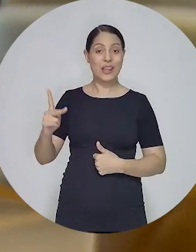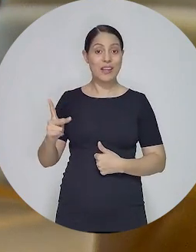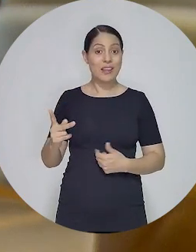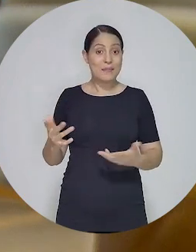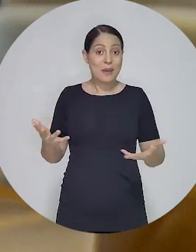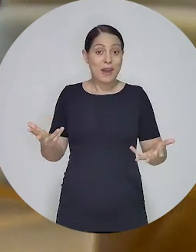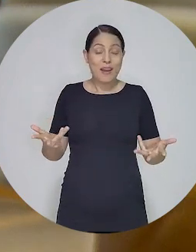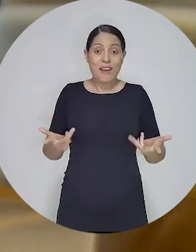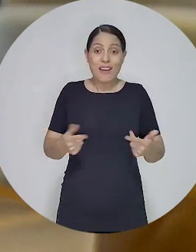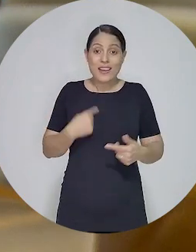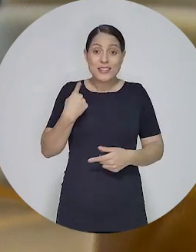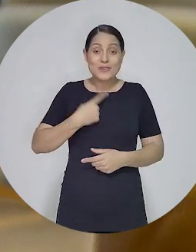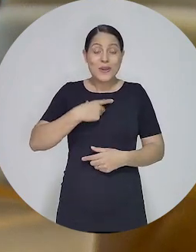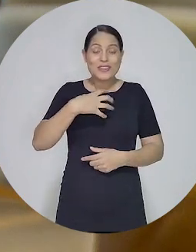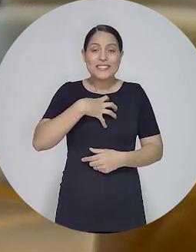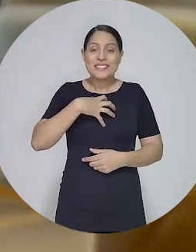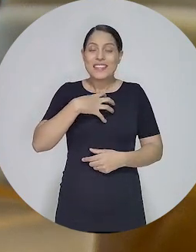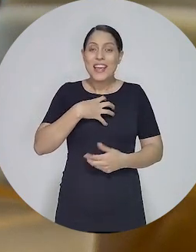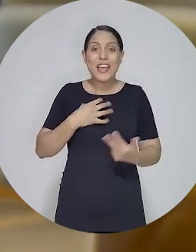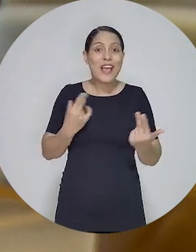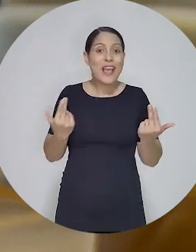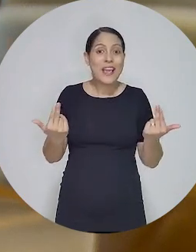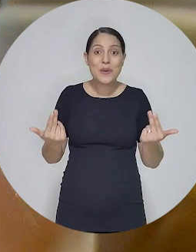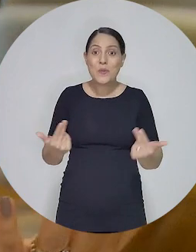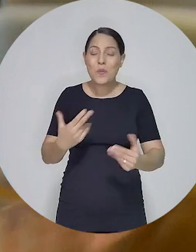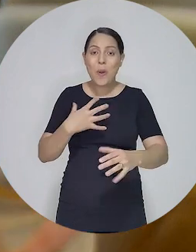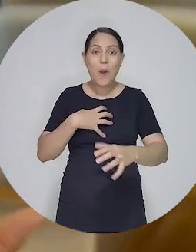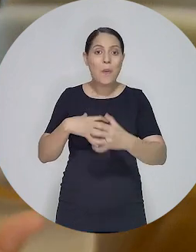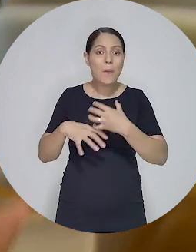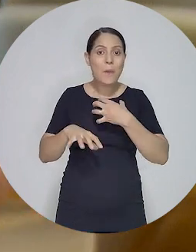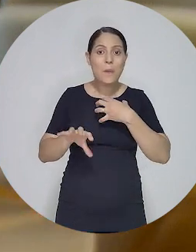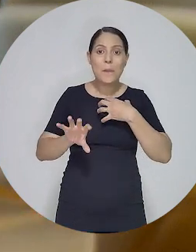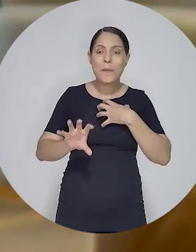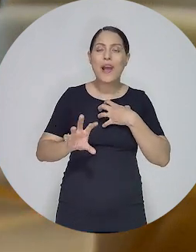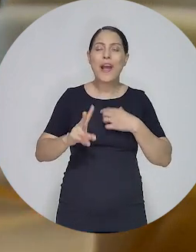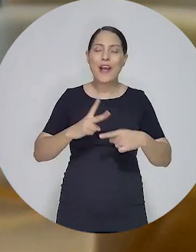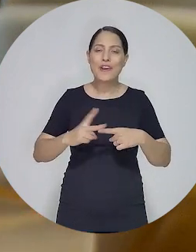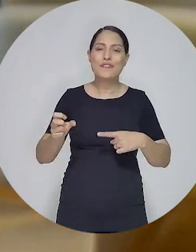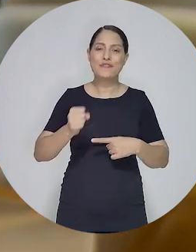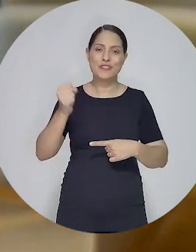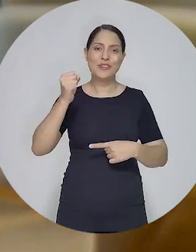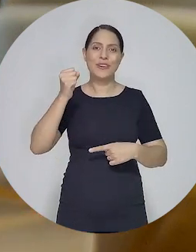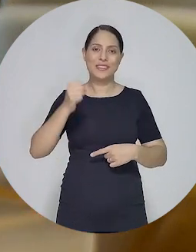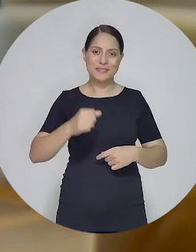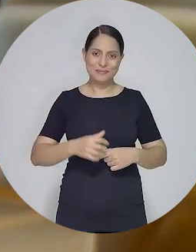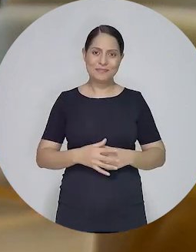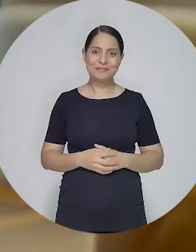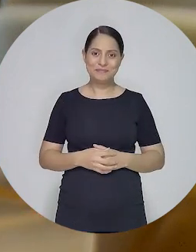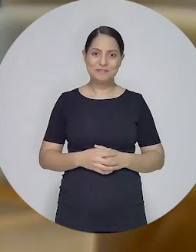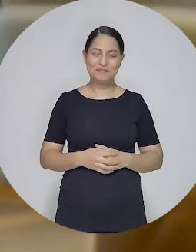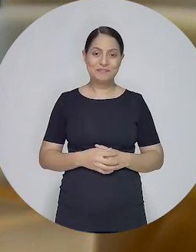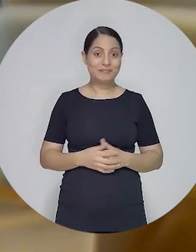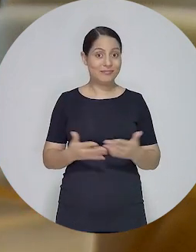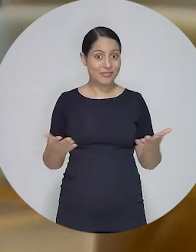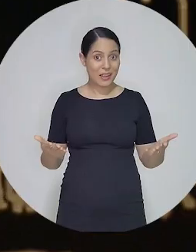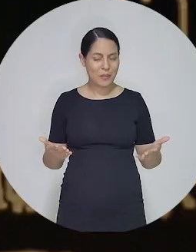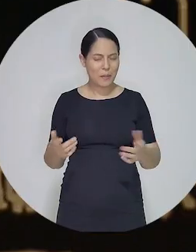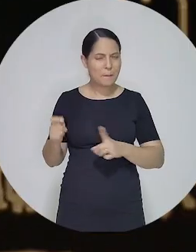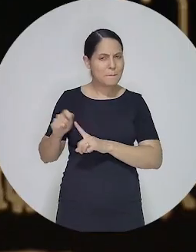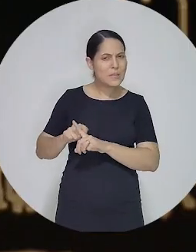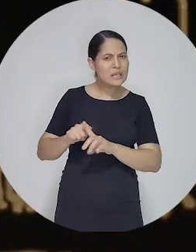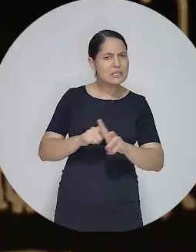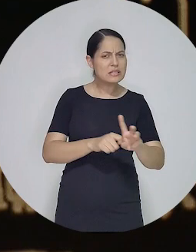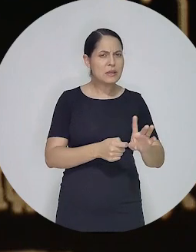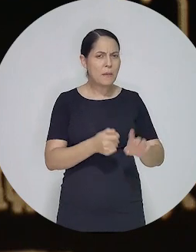o sonho dele realizado e nós estamos realizados em poder compartilhar com ele essas vitórias.